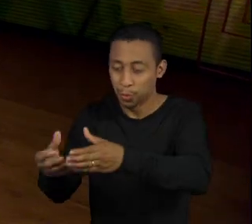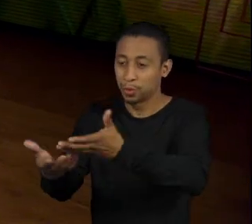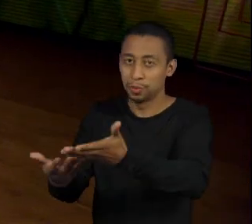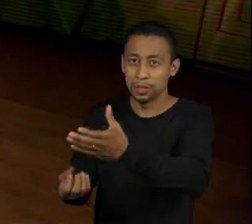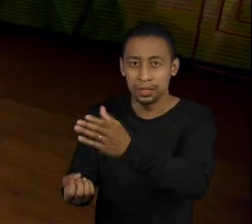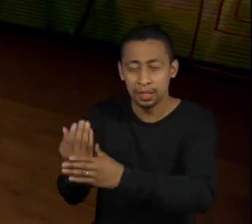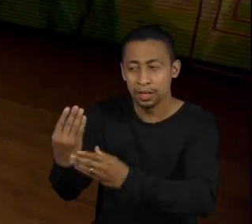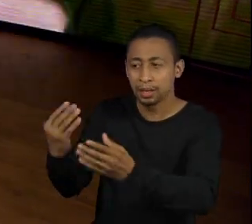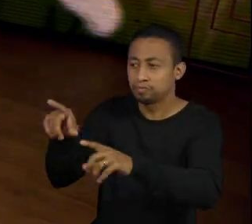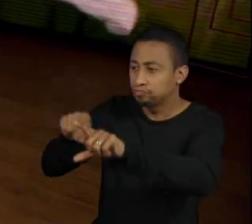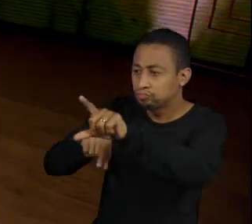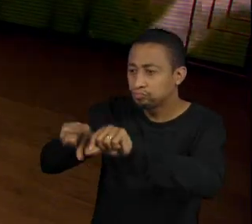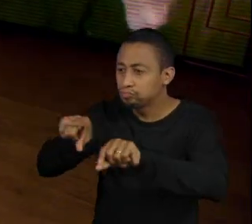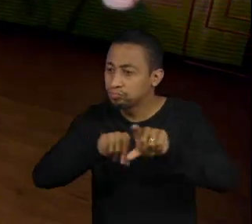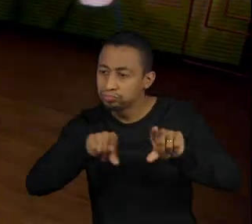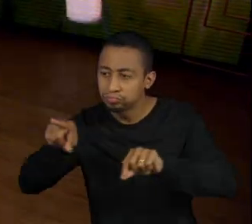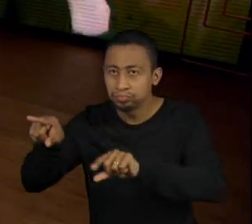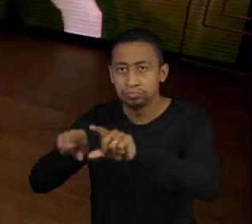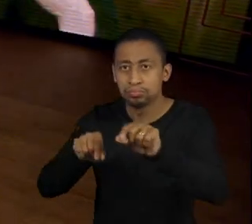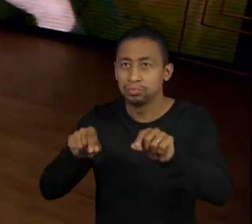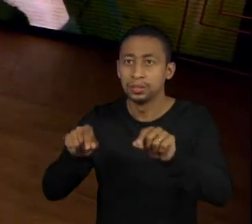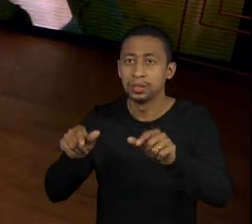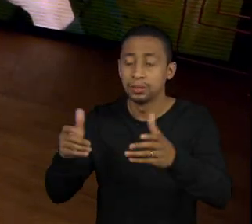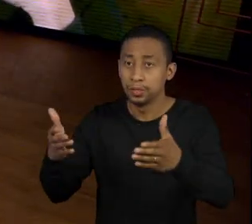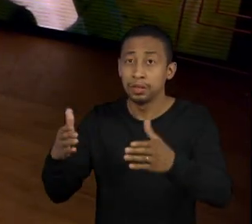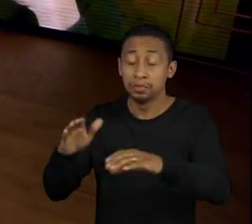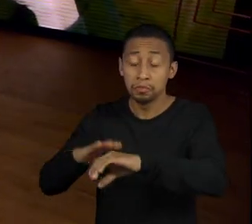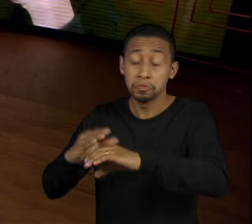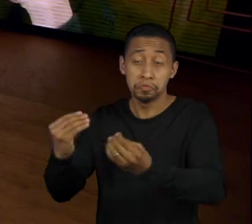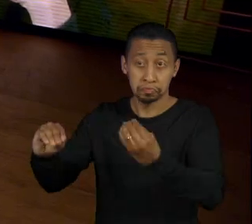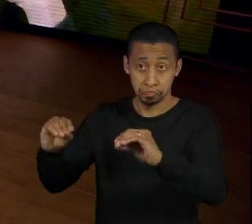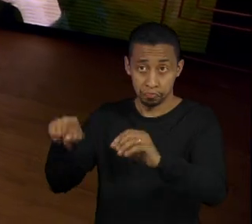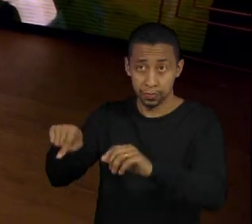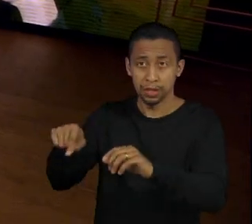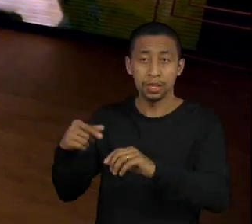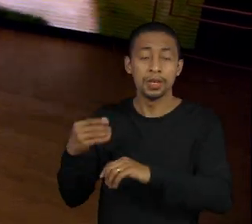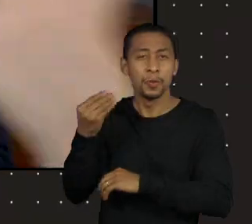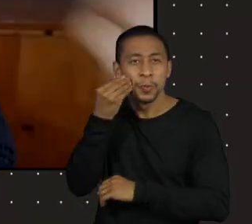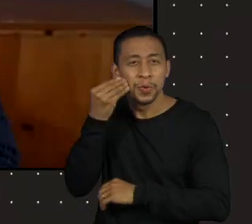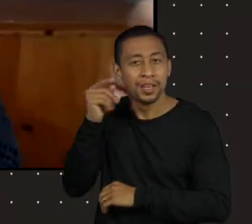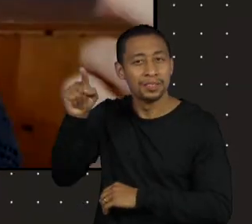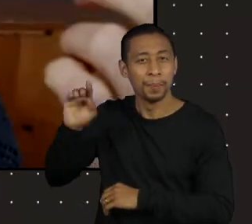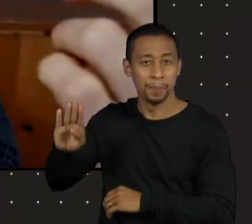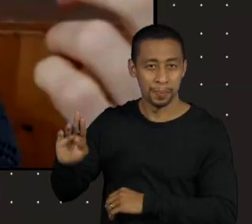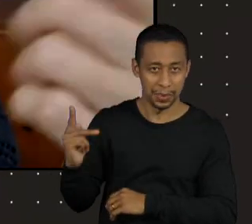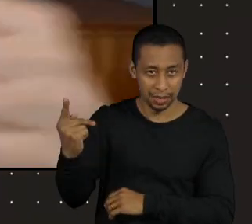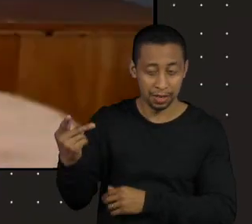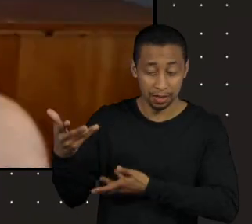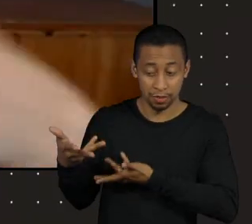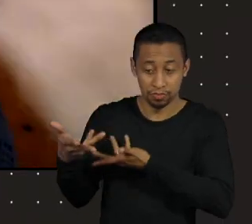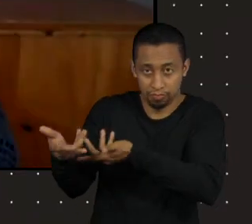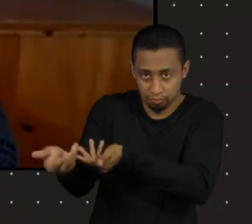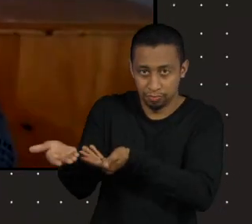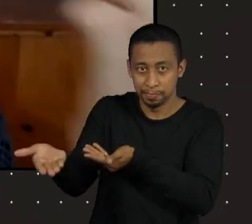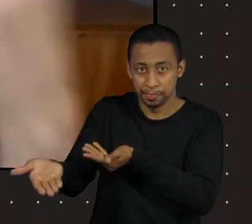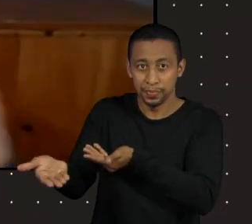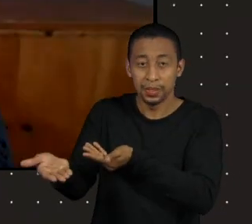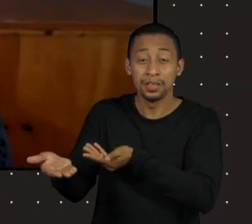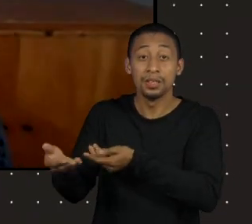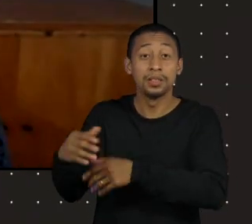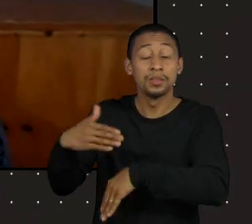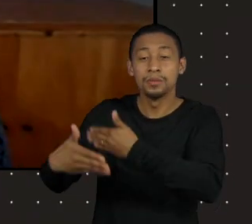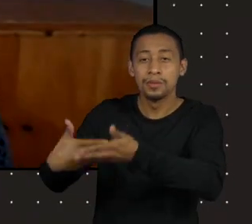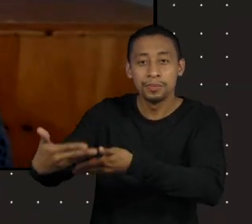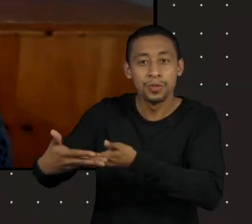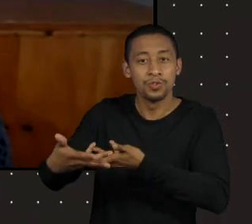a fazer um banco de elenco, e eu fiz um teste em Belo Horizonte. Através desse teste, eu fui chamada